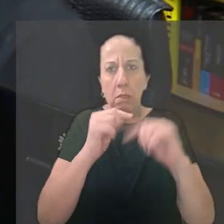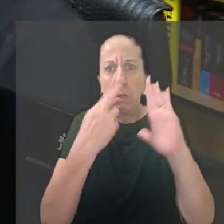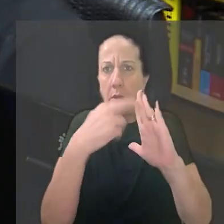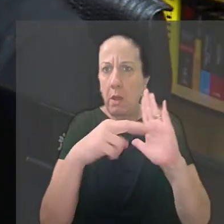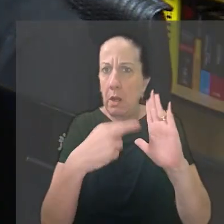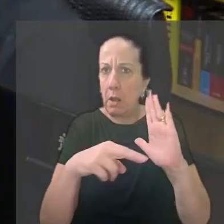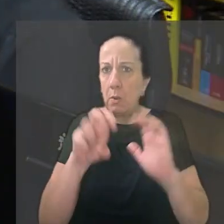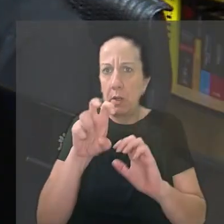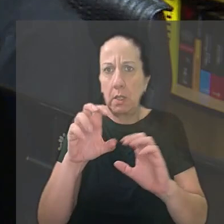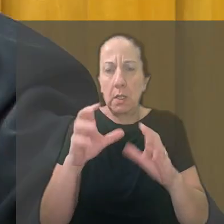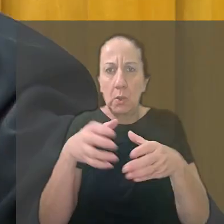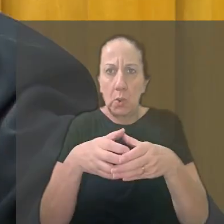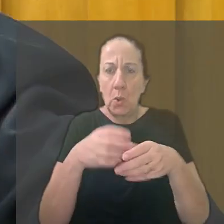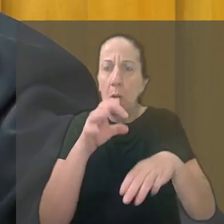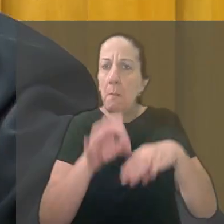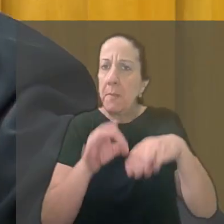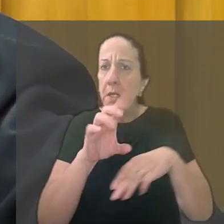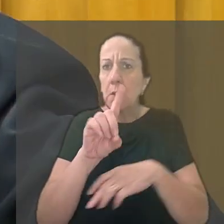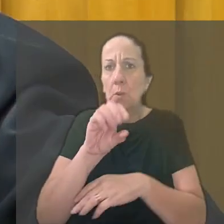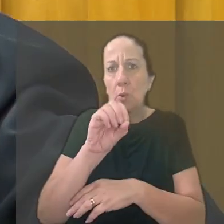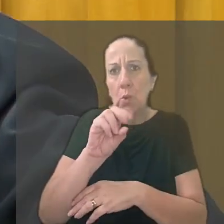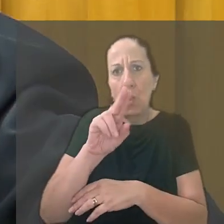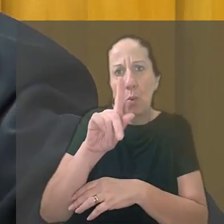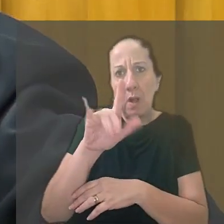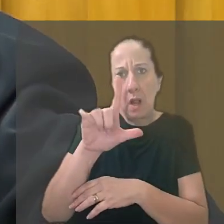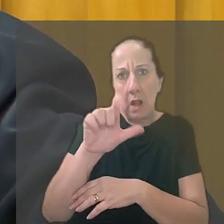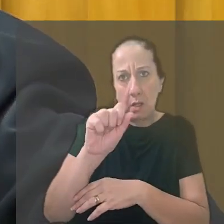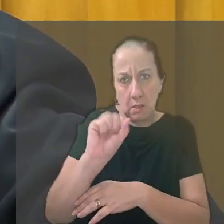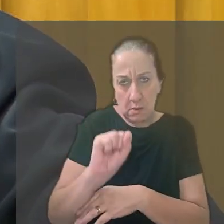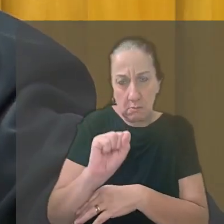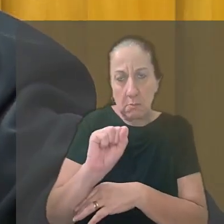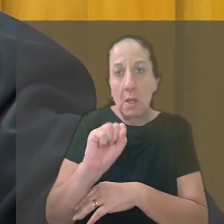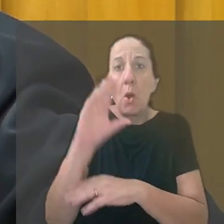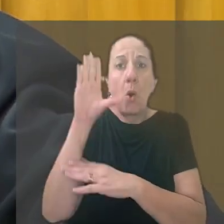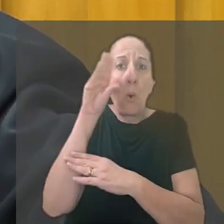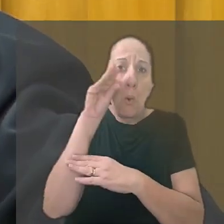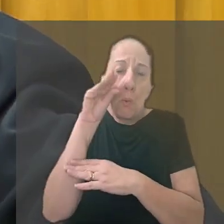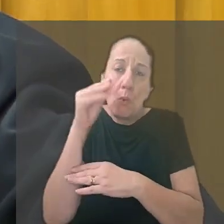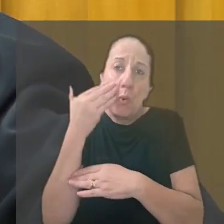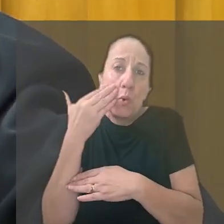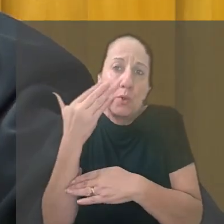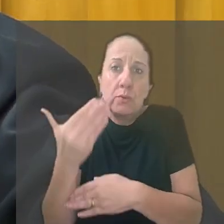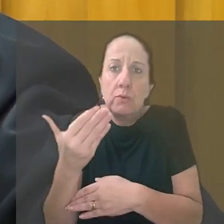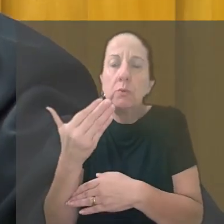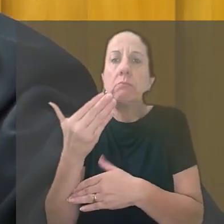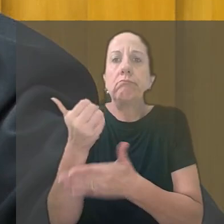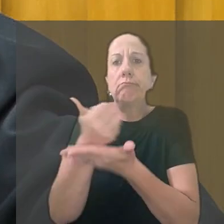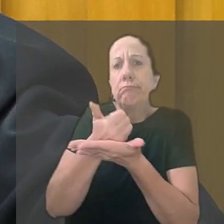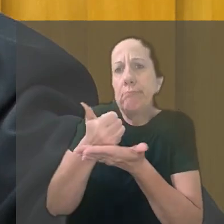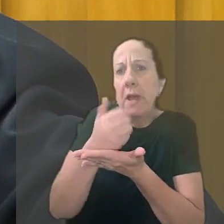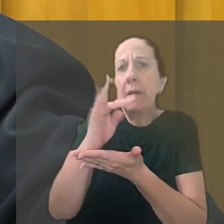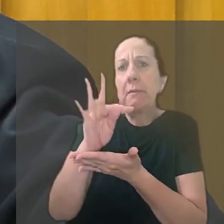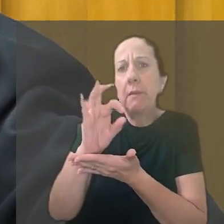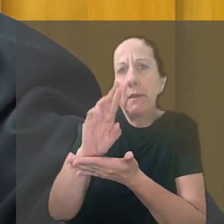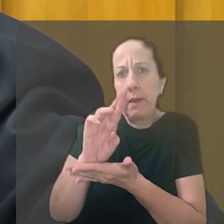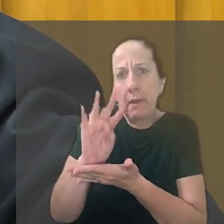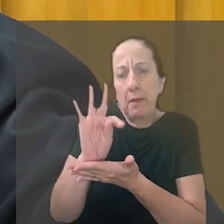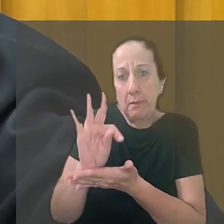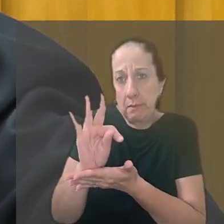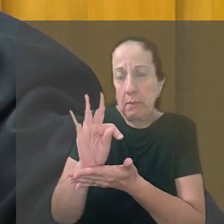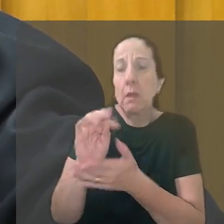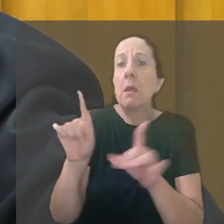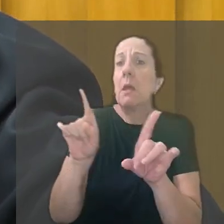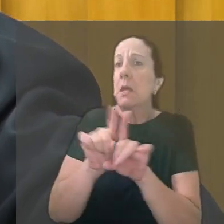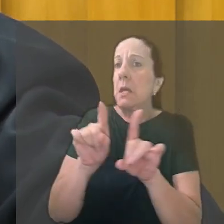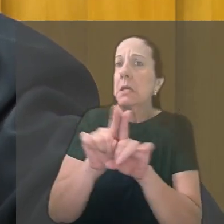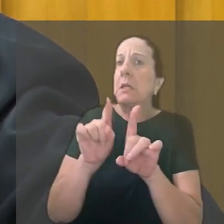do caso na 5ª turma foi o ministro Douglas Alencar Rodrigues. Ele observou que, diante da fundamentação do TRT e com base